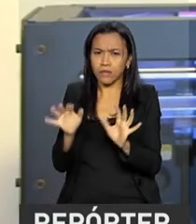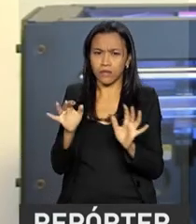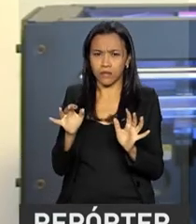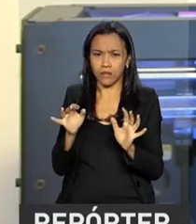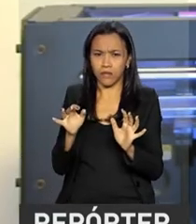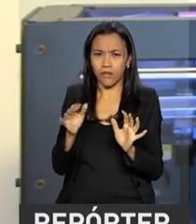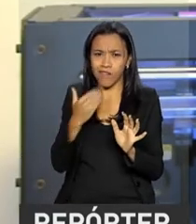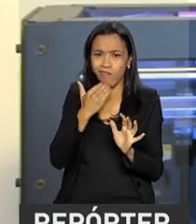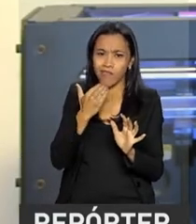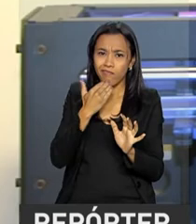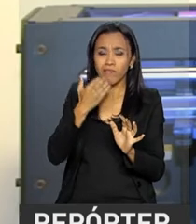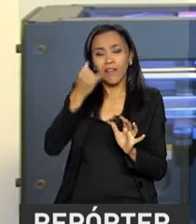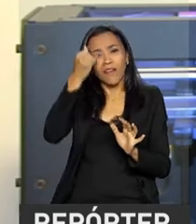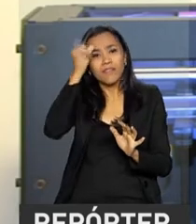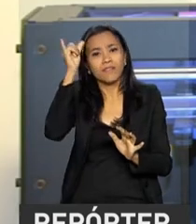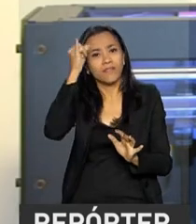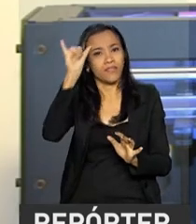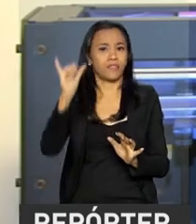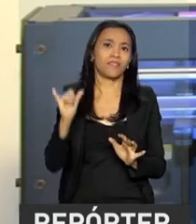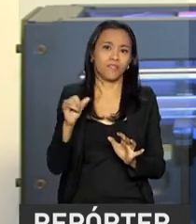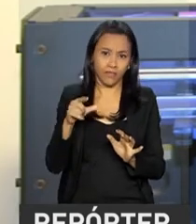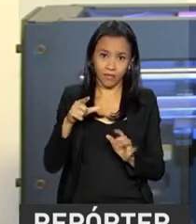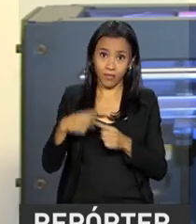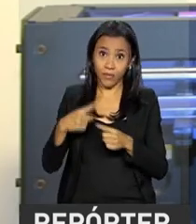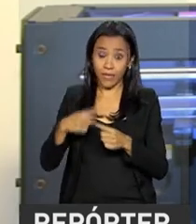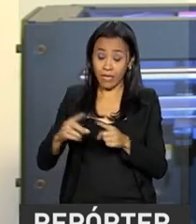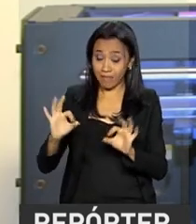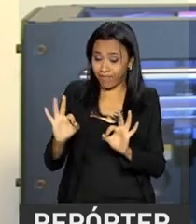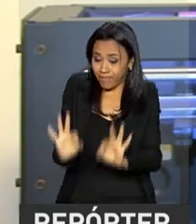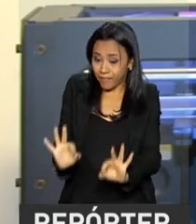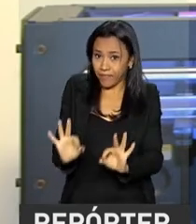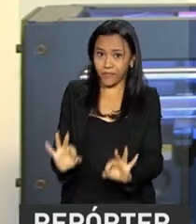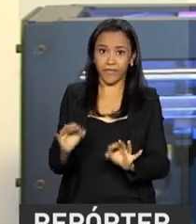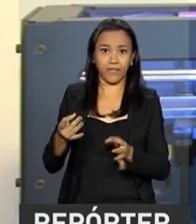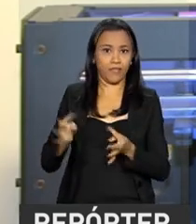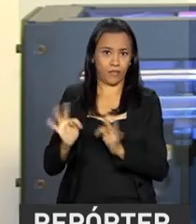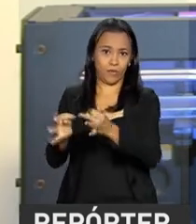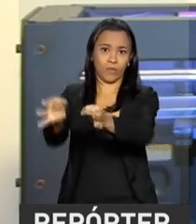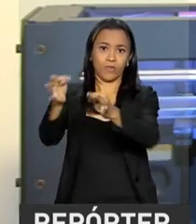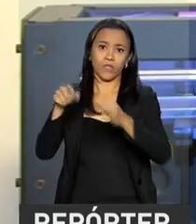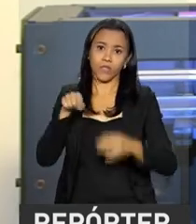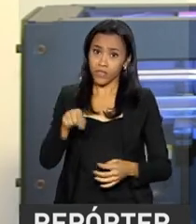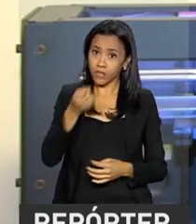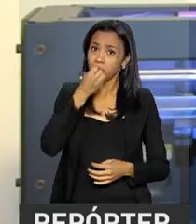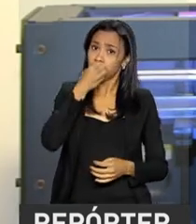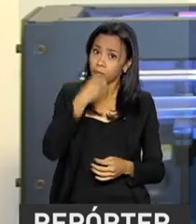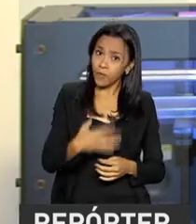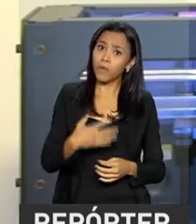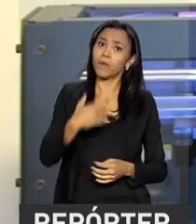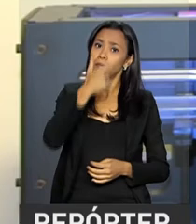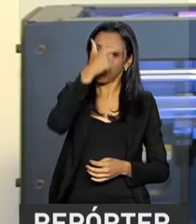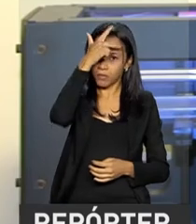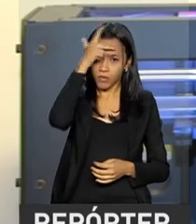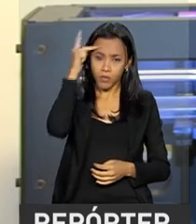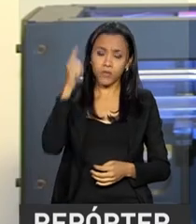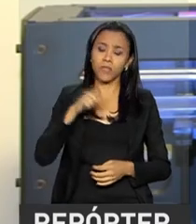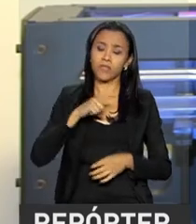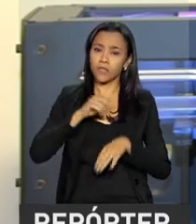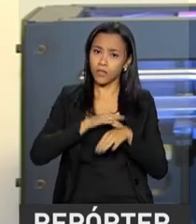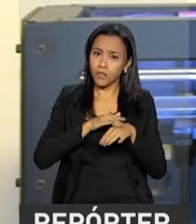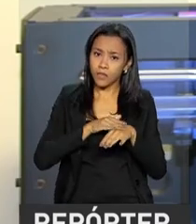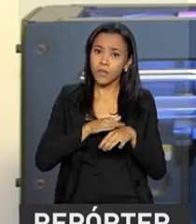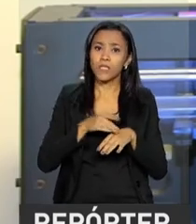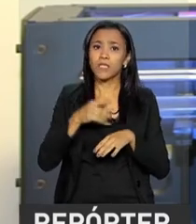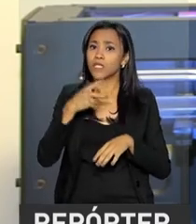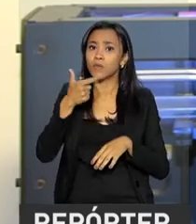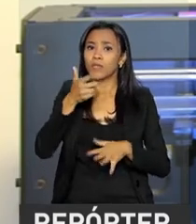perfeições na realização de qualquer ato cirúrgico então é bom para o doente porque não têm complicações